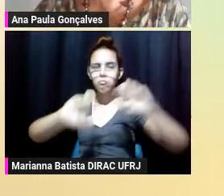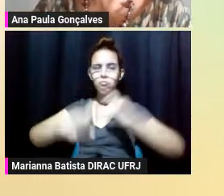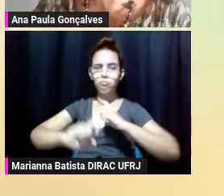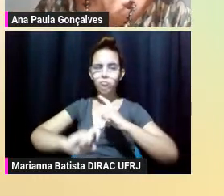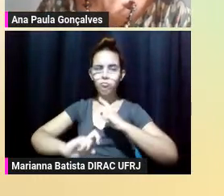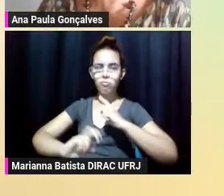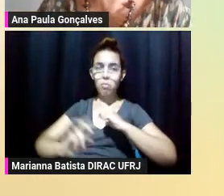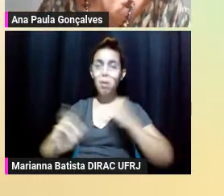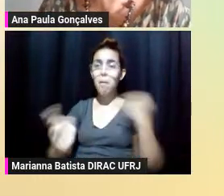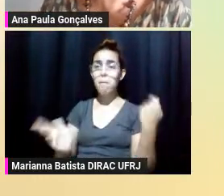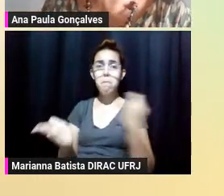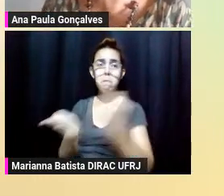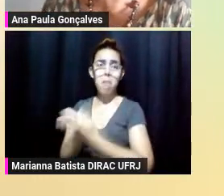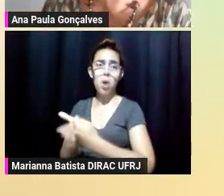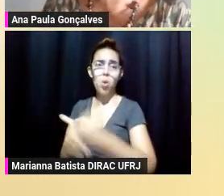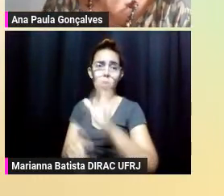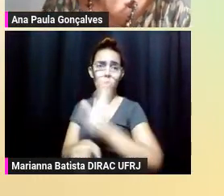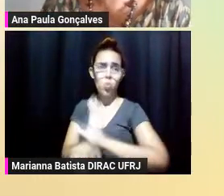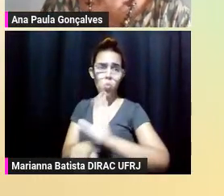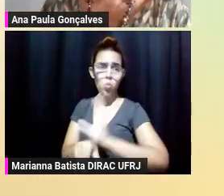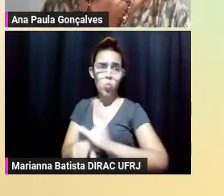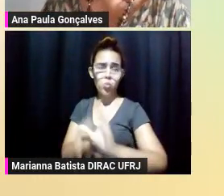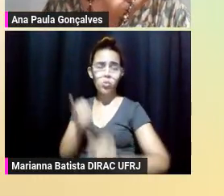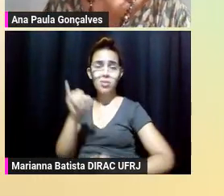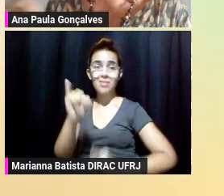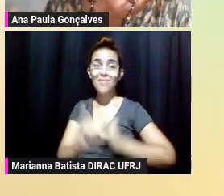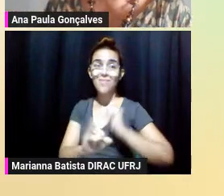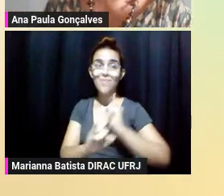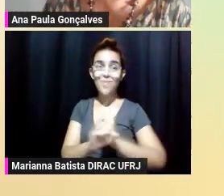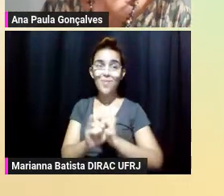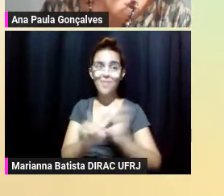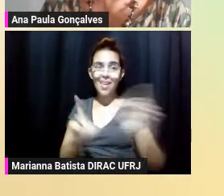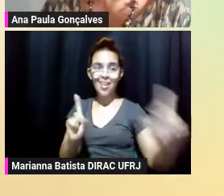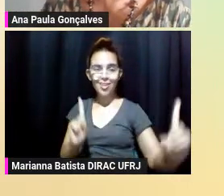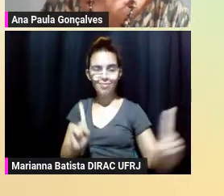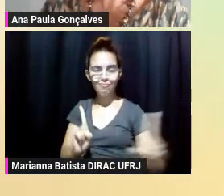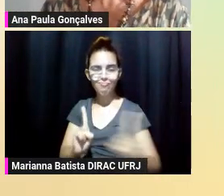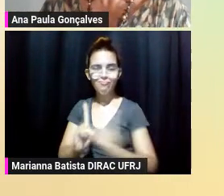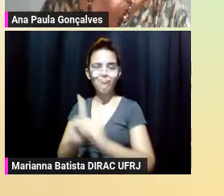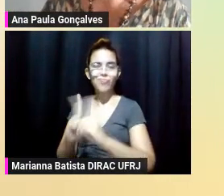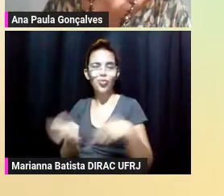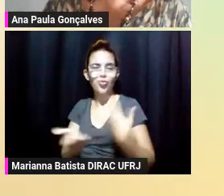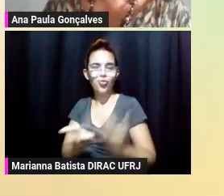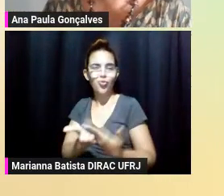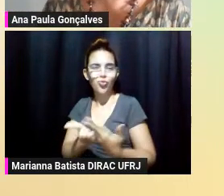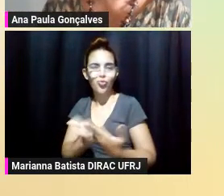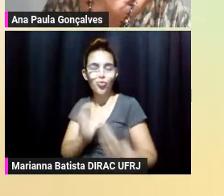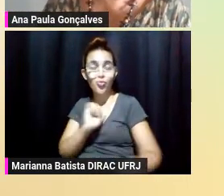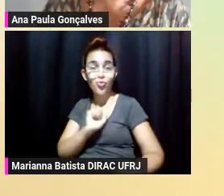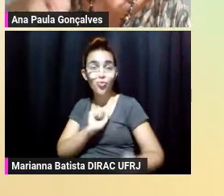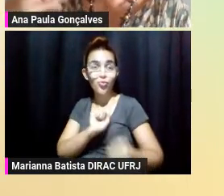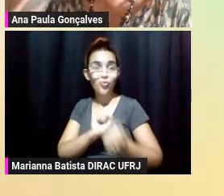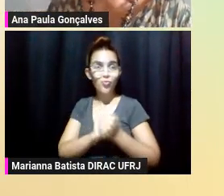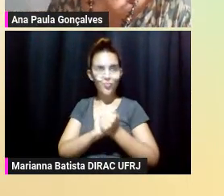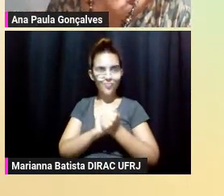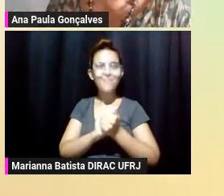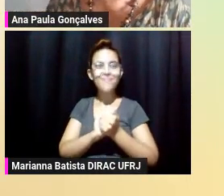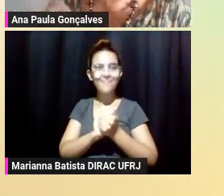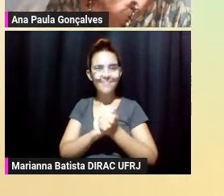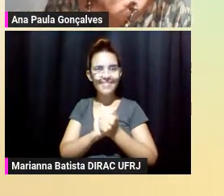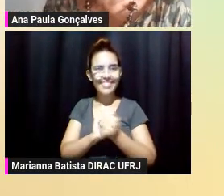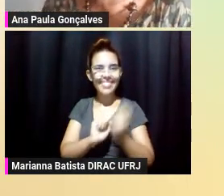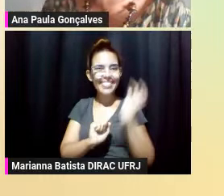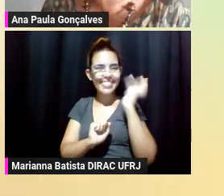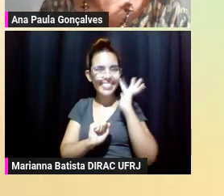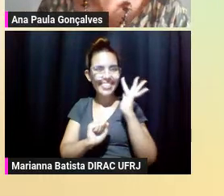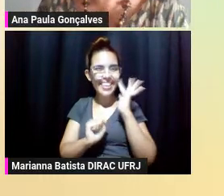primeiro curso de informática, onde nós estudamos juntas. Isso foi uma coisa muito engraçada, foi muito divertido, a gente aprendeu linguagem logo, foi